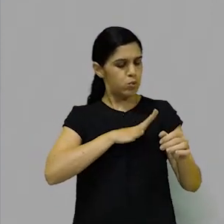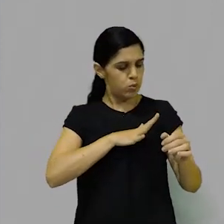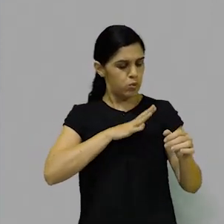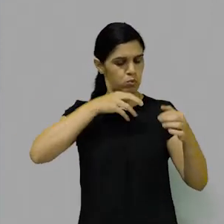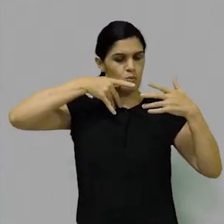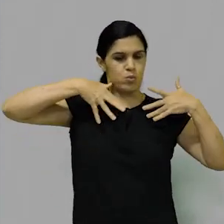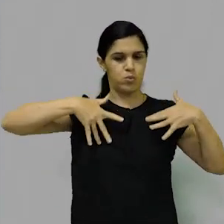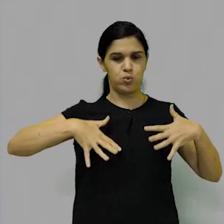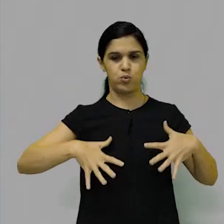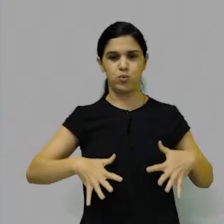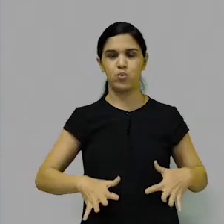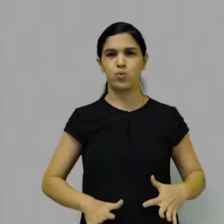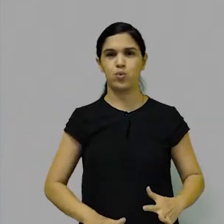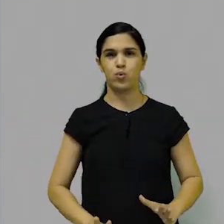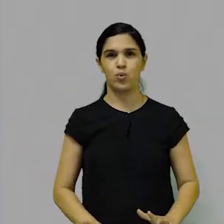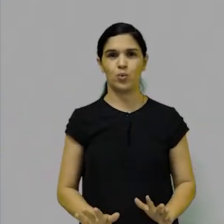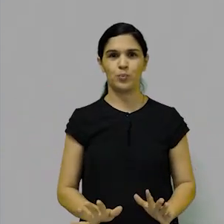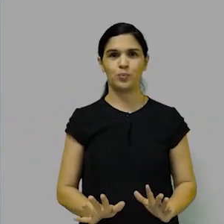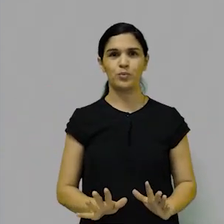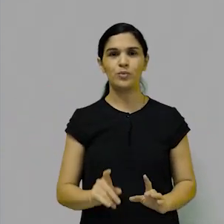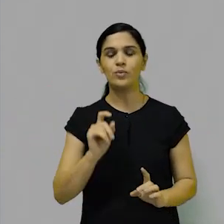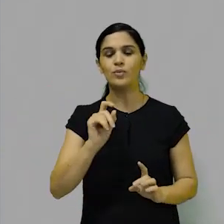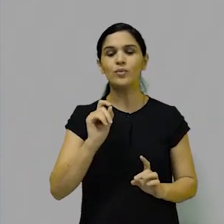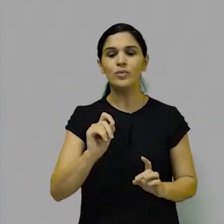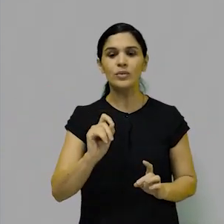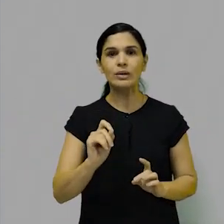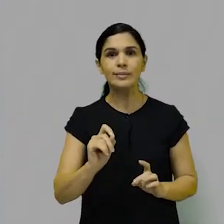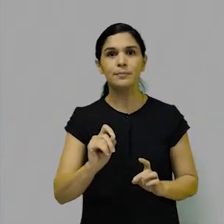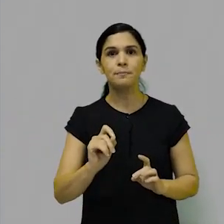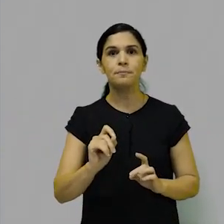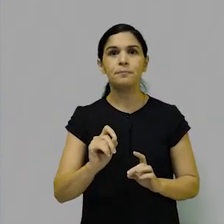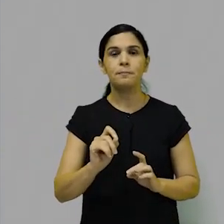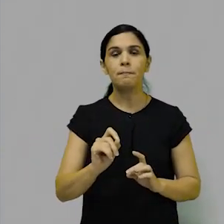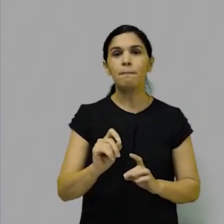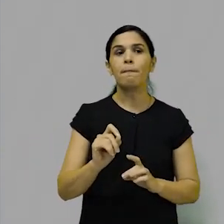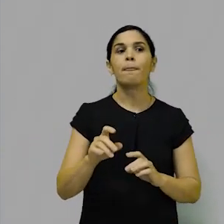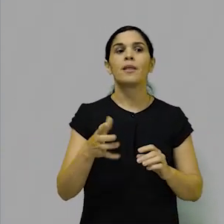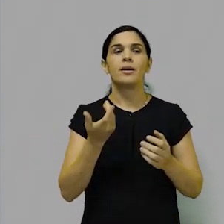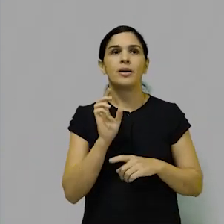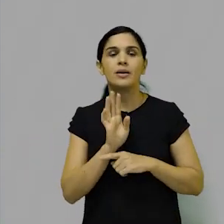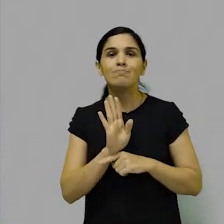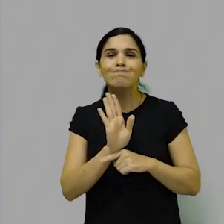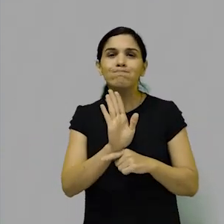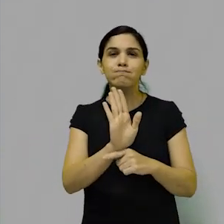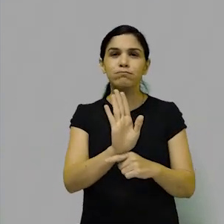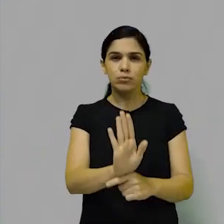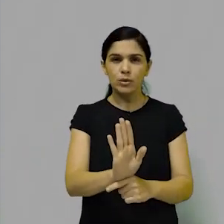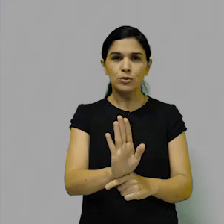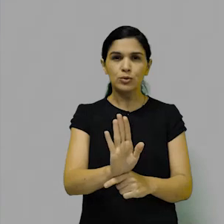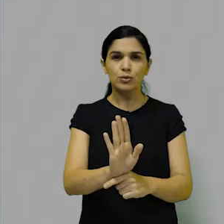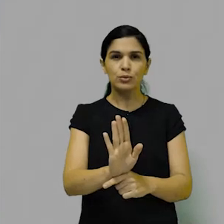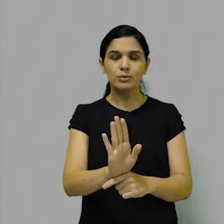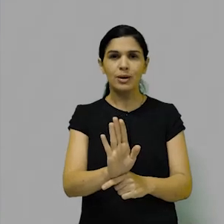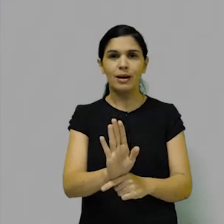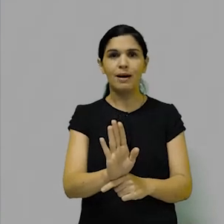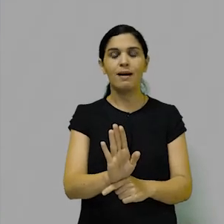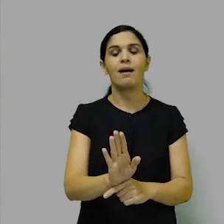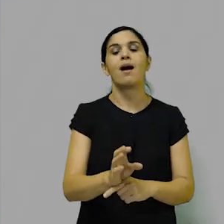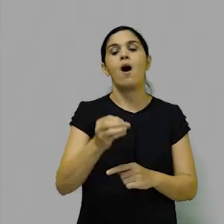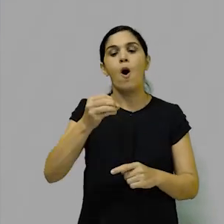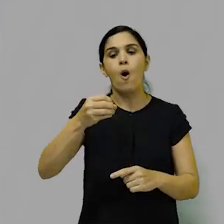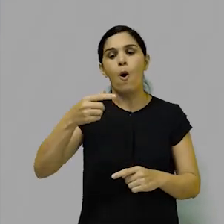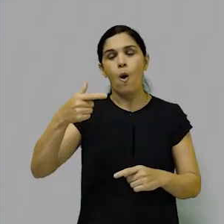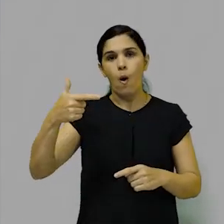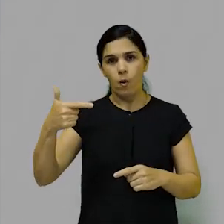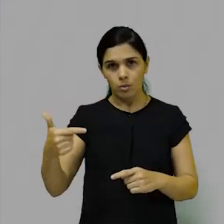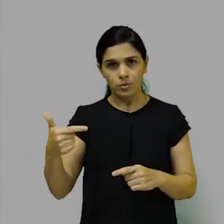movimento? Levar a todas as células do nosso corpo oxigênio e nutrientes. Então,